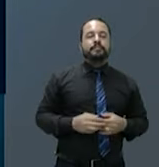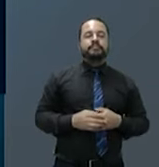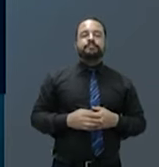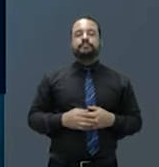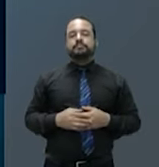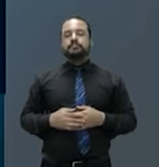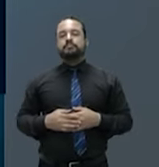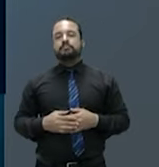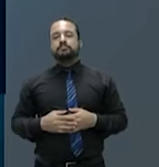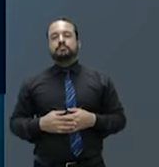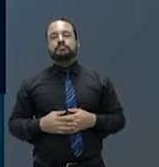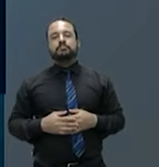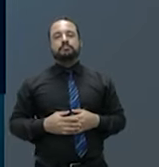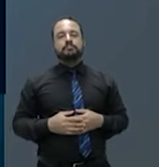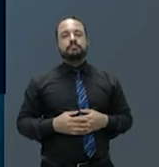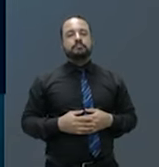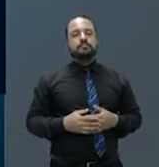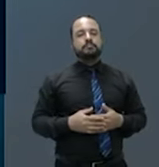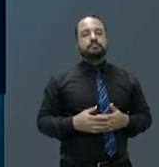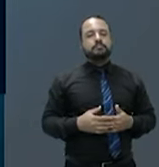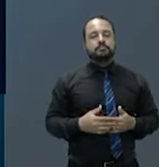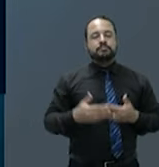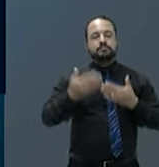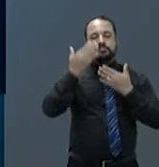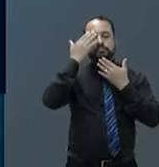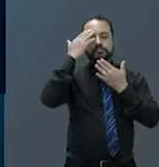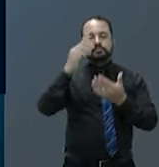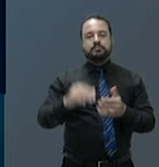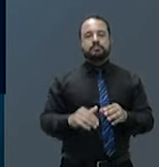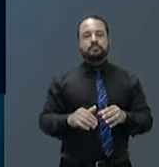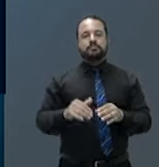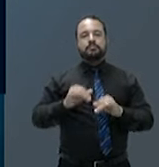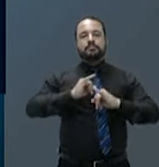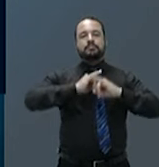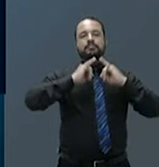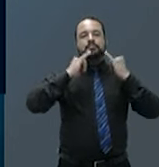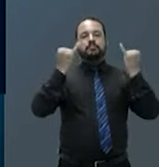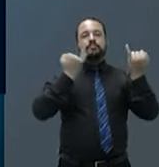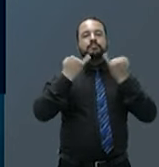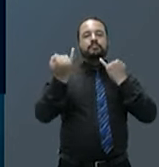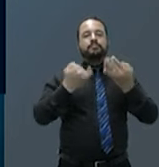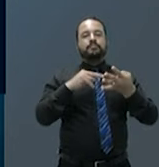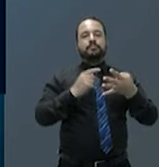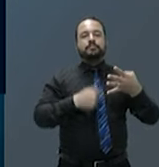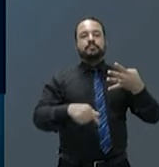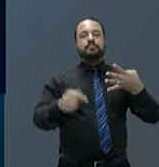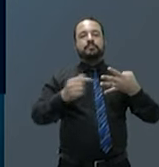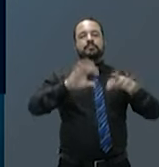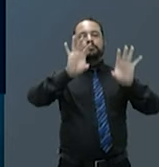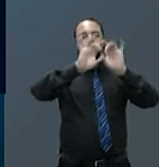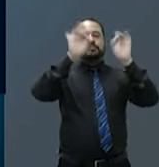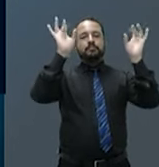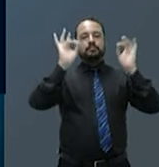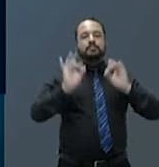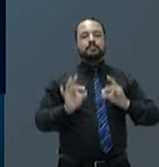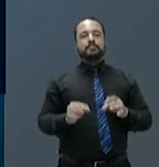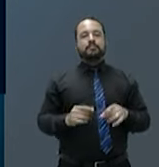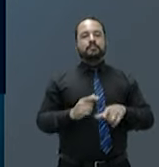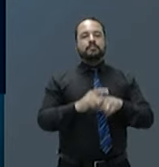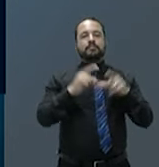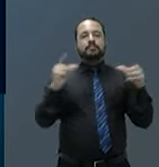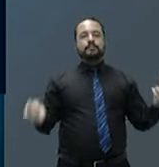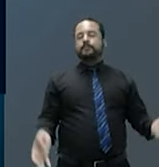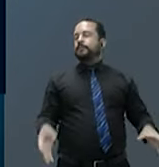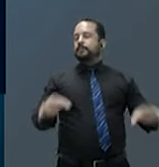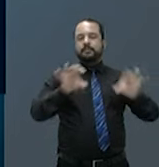bem, muito obrigada. Então, eu proclamo o resultado. A Corte Especial, por maioria de votos, negou o provimento